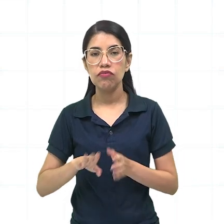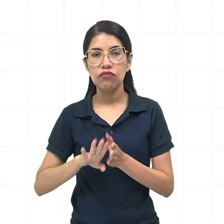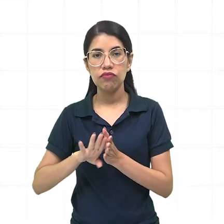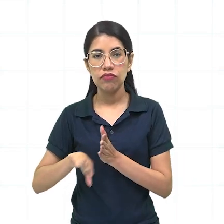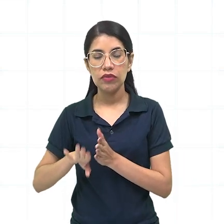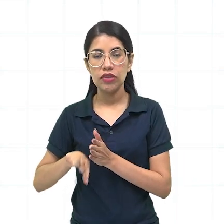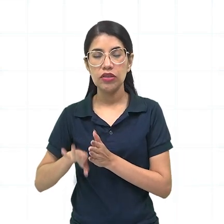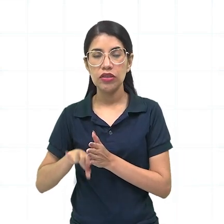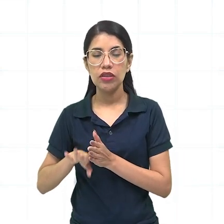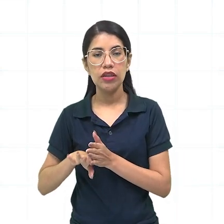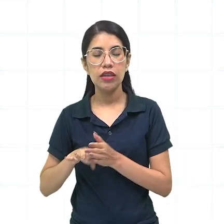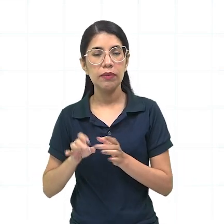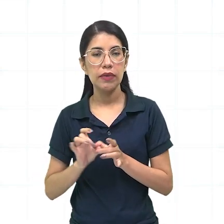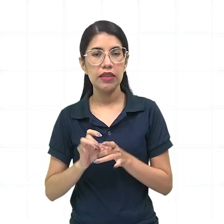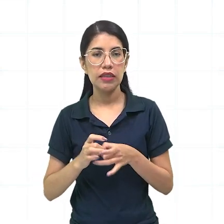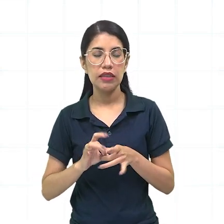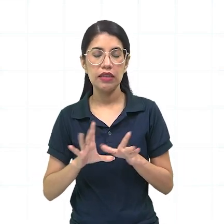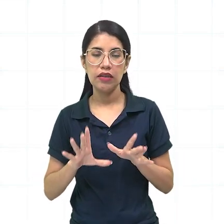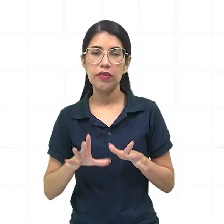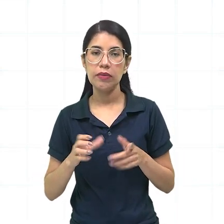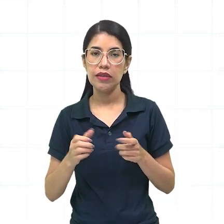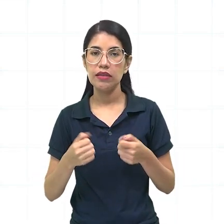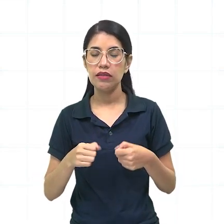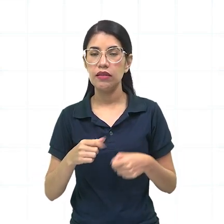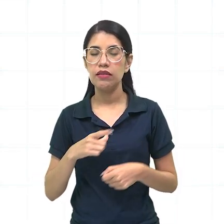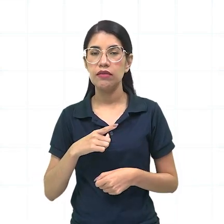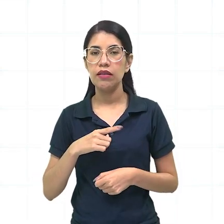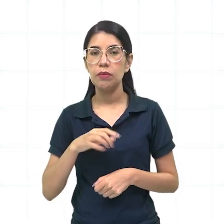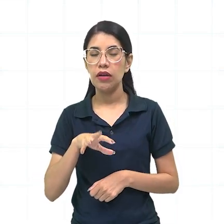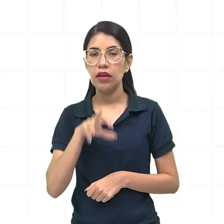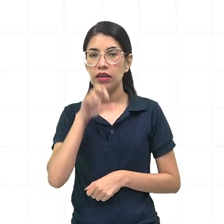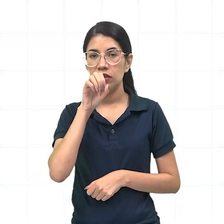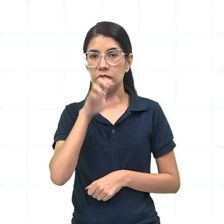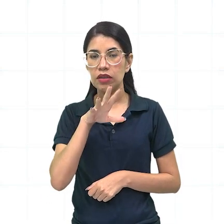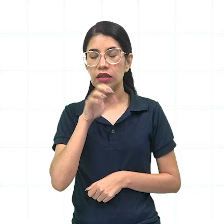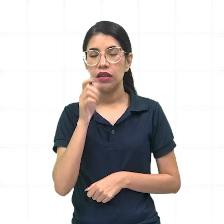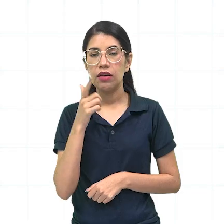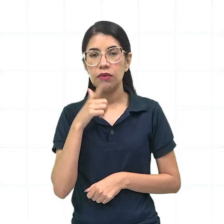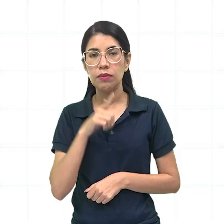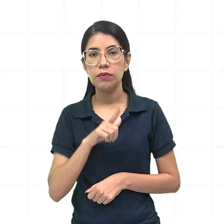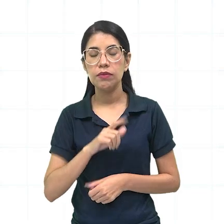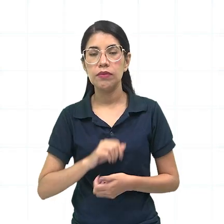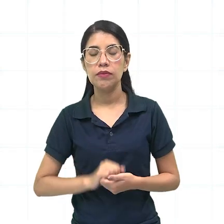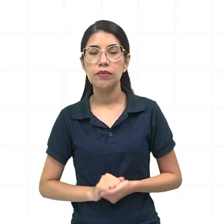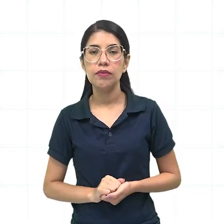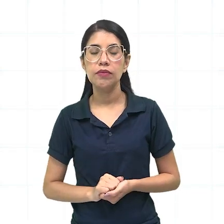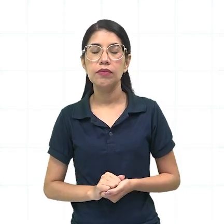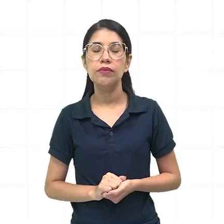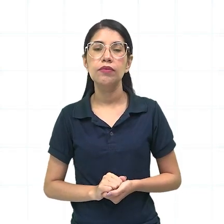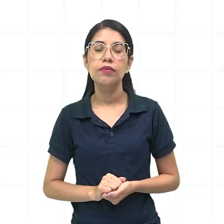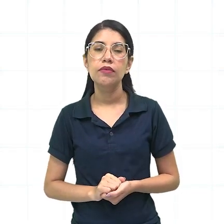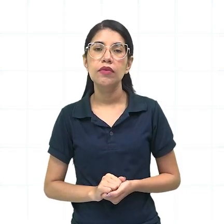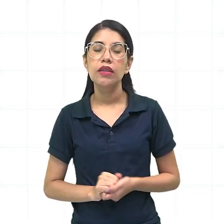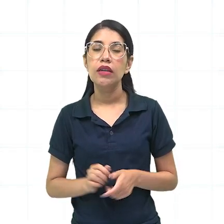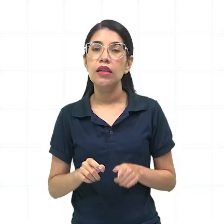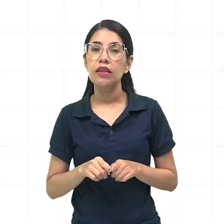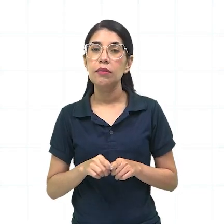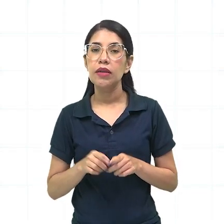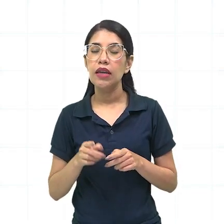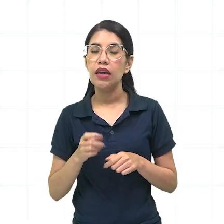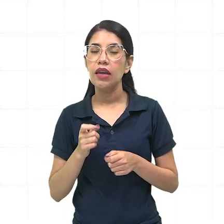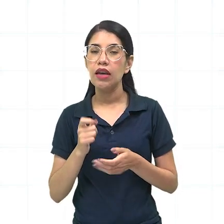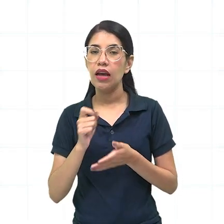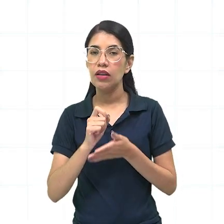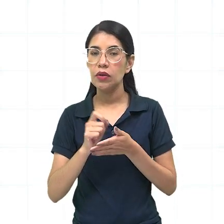coisas tudinho, deixa só as roupas mais básicas, que é para arejar bem a pessoa. E anote o horário em que a